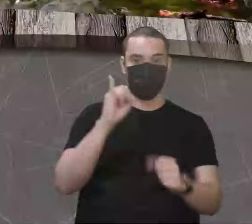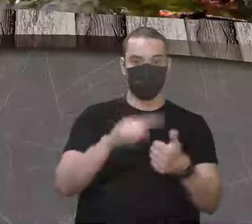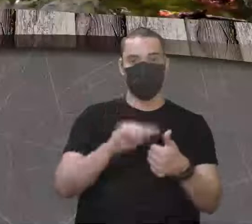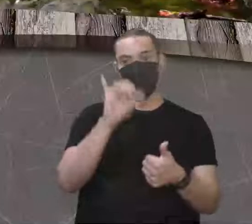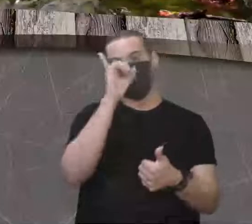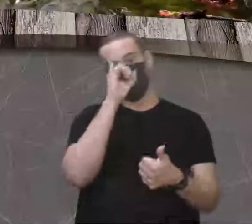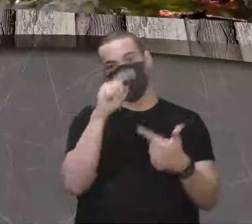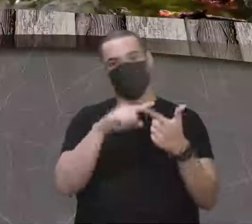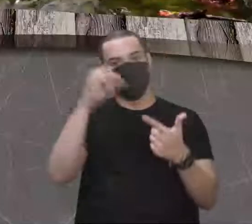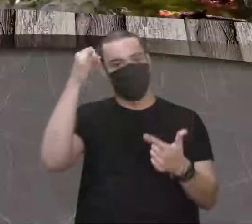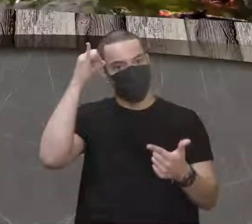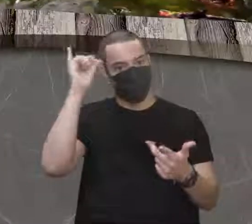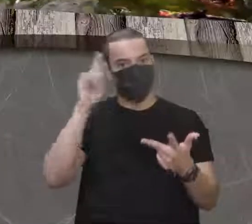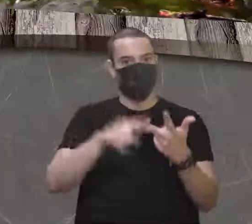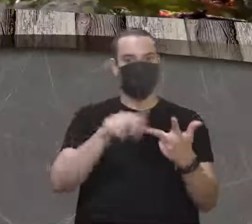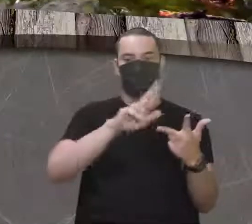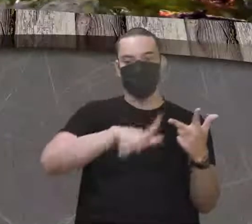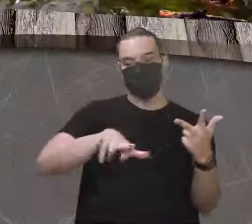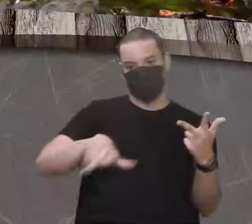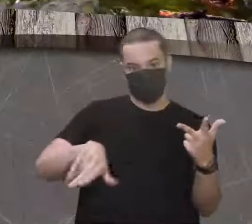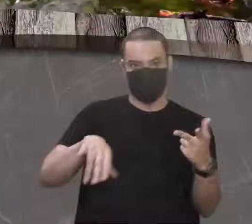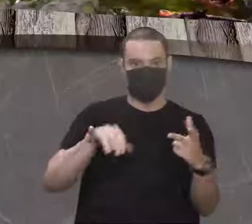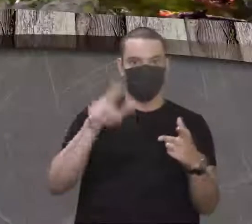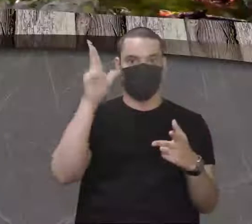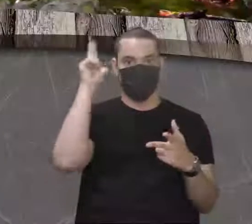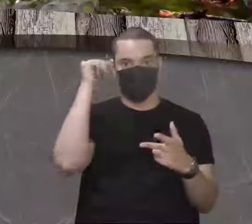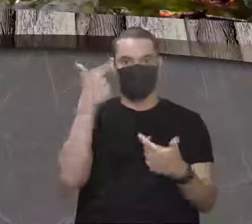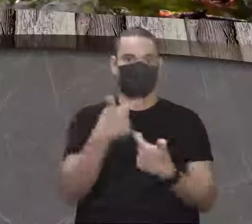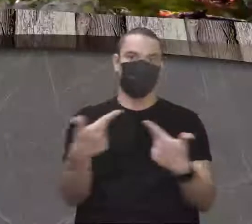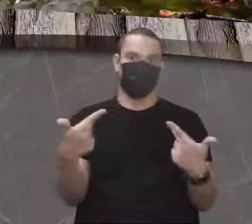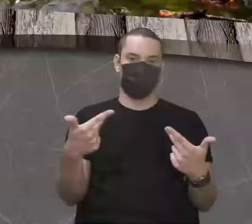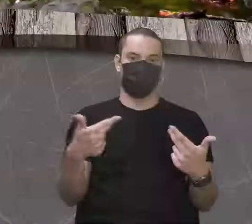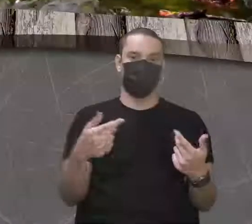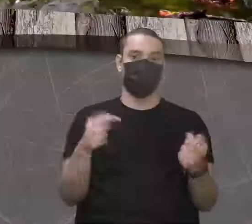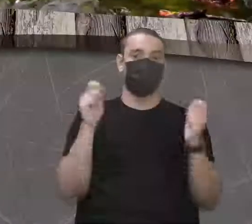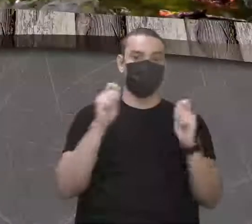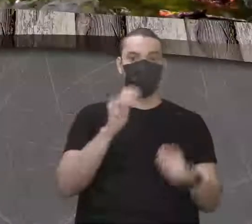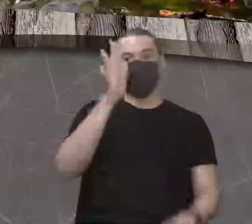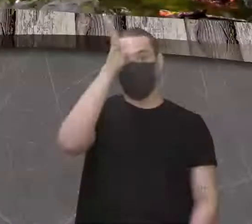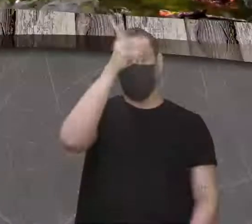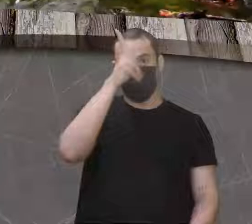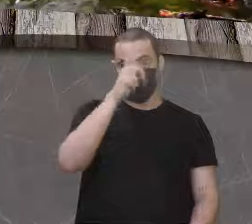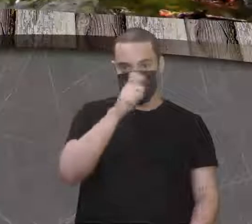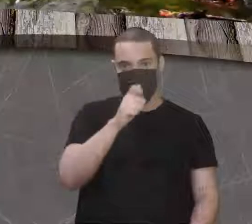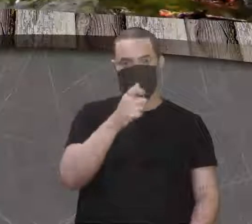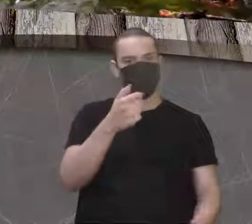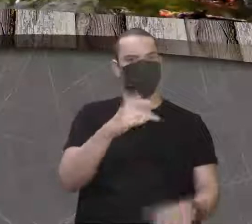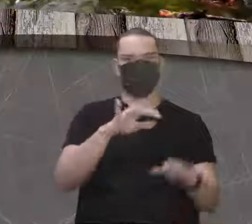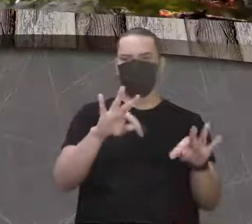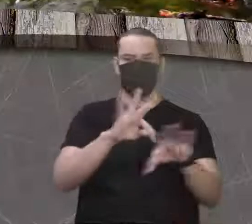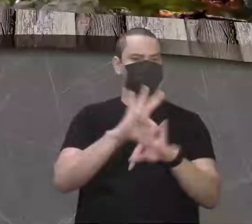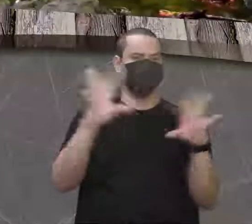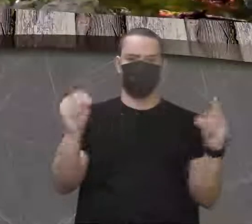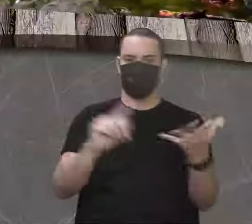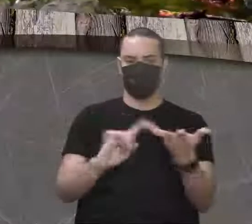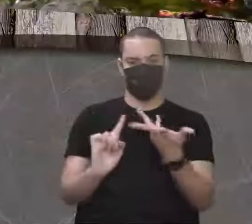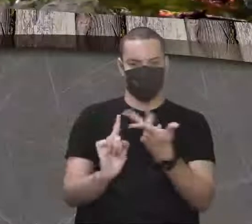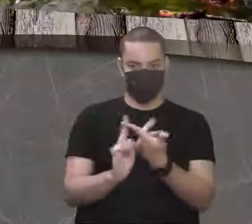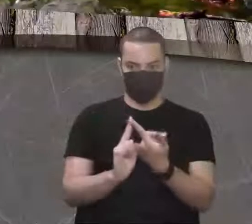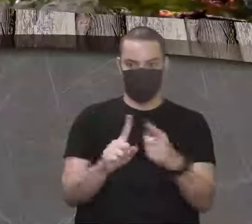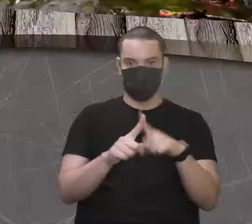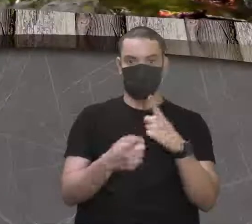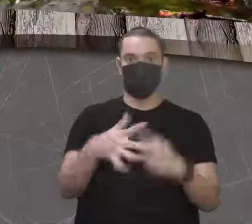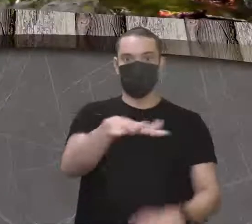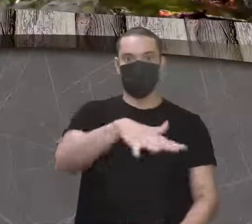suínos, bovinos, caprinos, tá? E aí as galinhas, né? Enfim. Essa